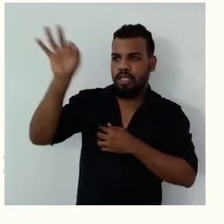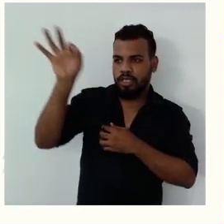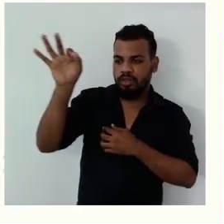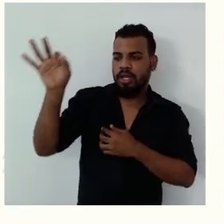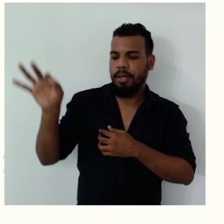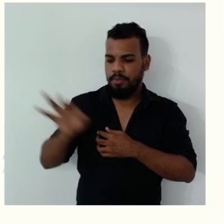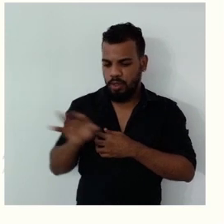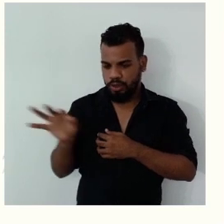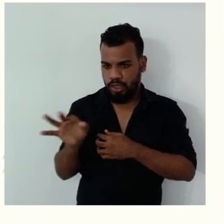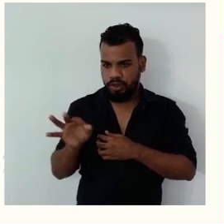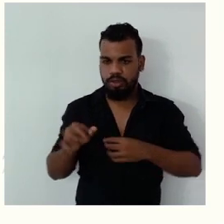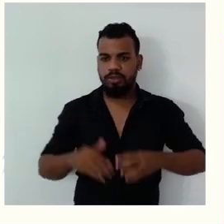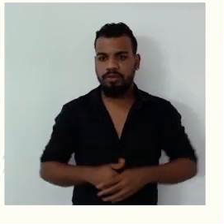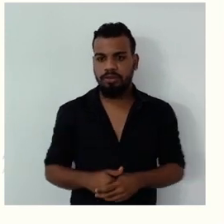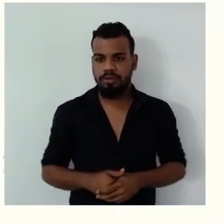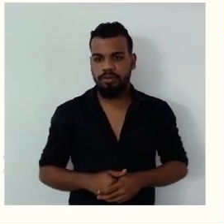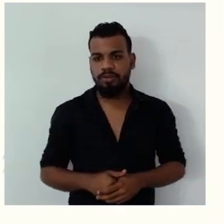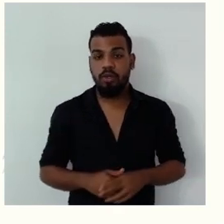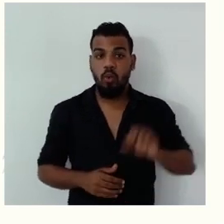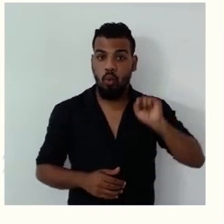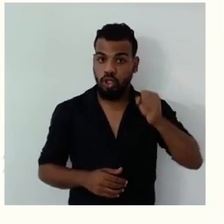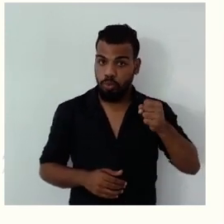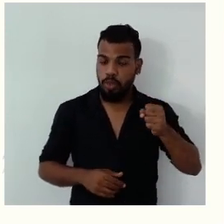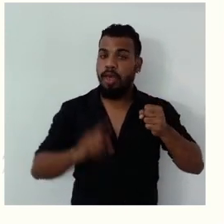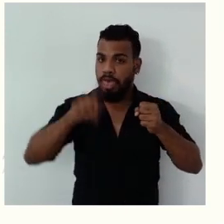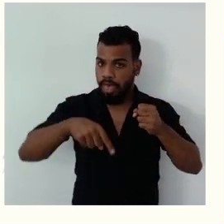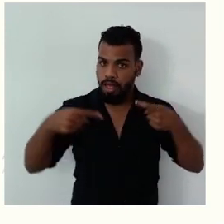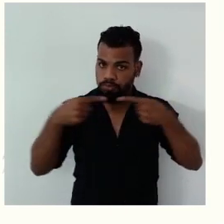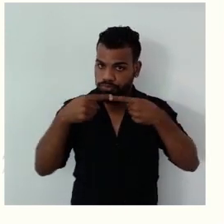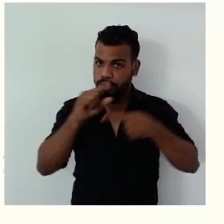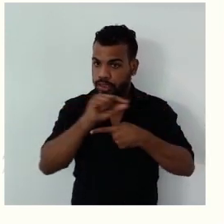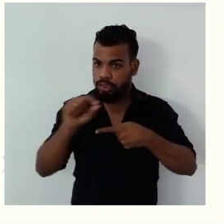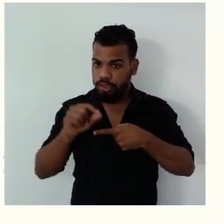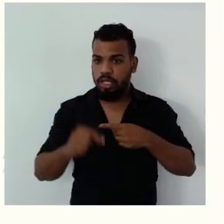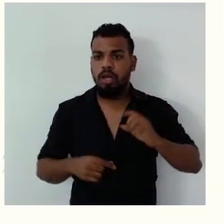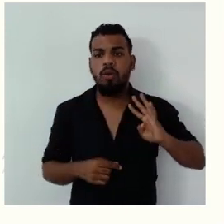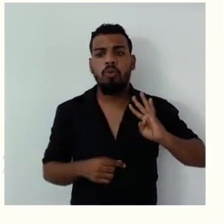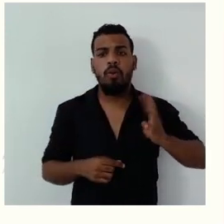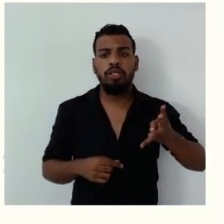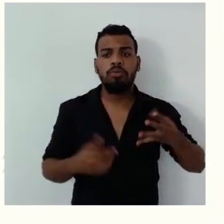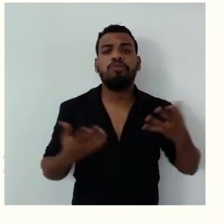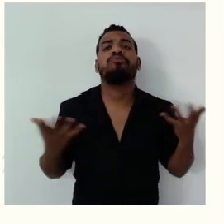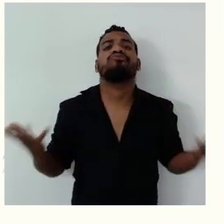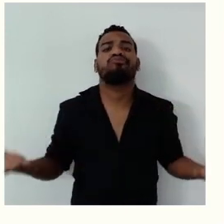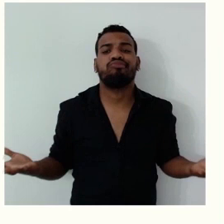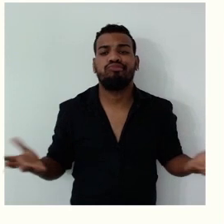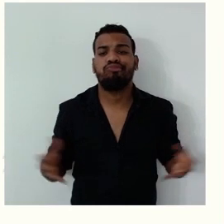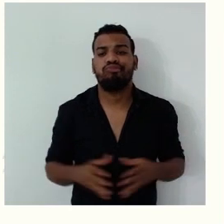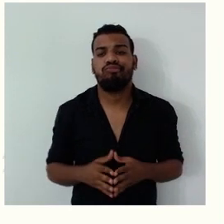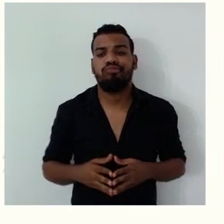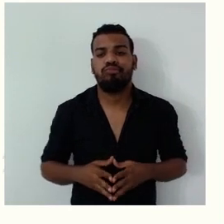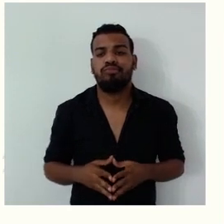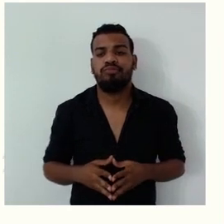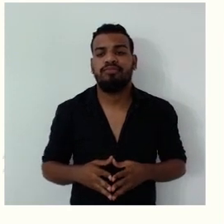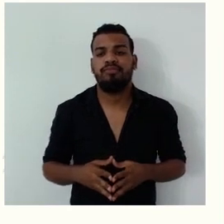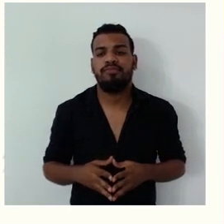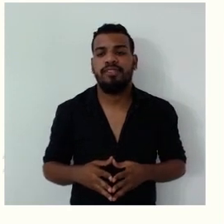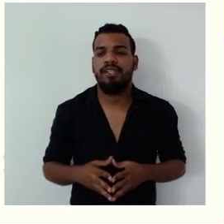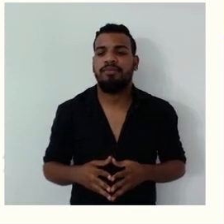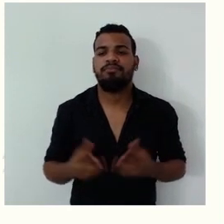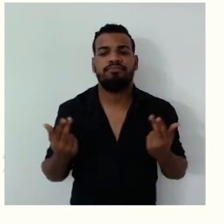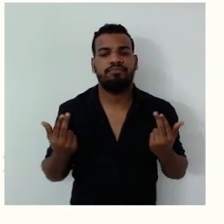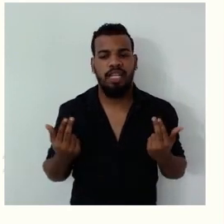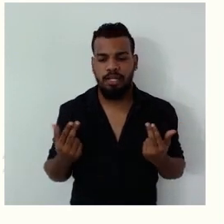ver 8.000 equivale ao total a 100. E 4.800 equivale a quanto? Mesmo